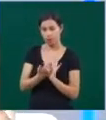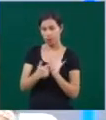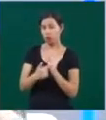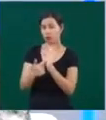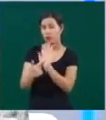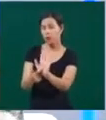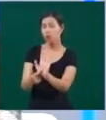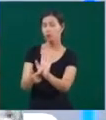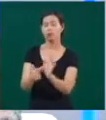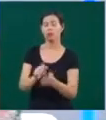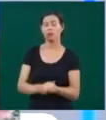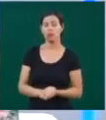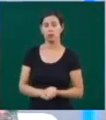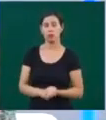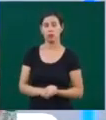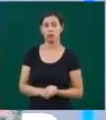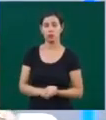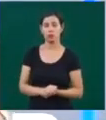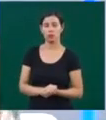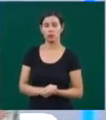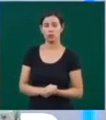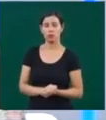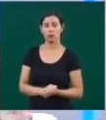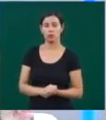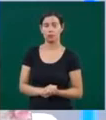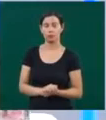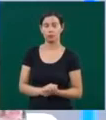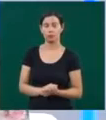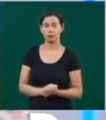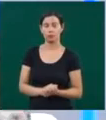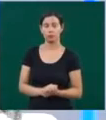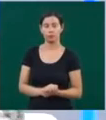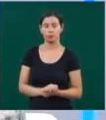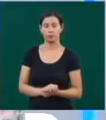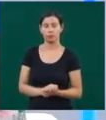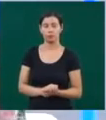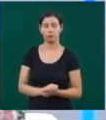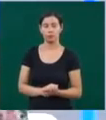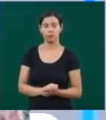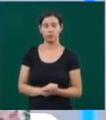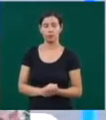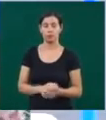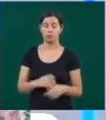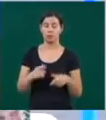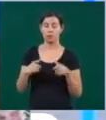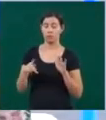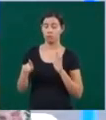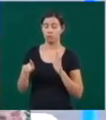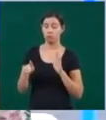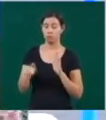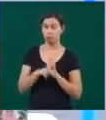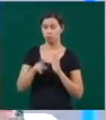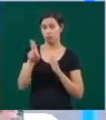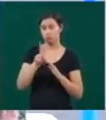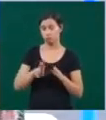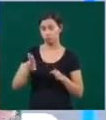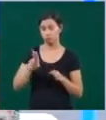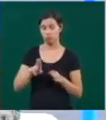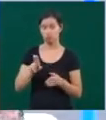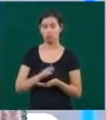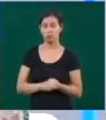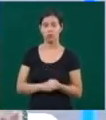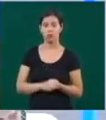futebol também pretende abrir esse espaço para os pré exposição da artista além de produzir e exportar em algum momento então temos a